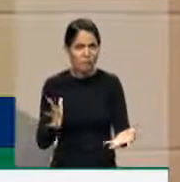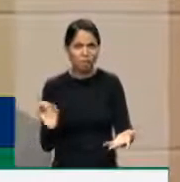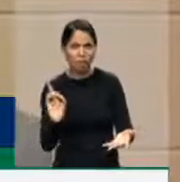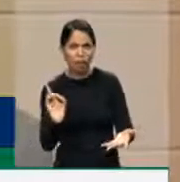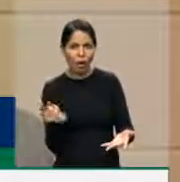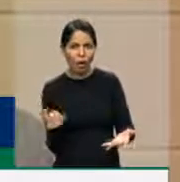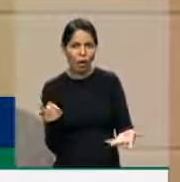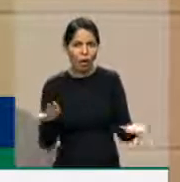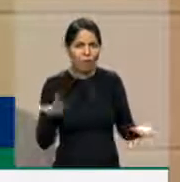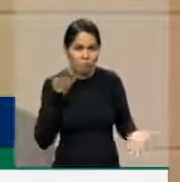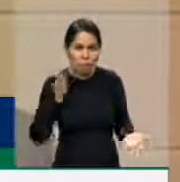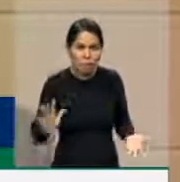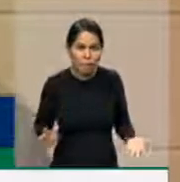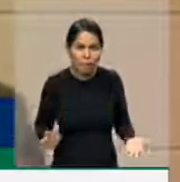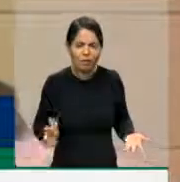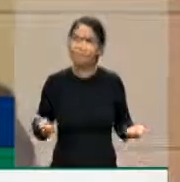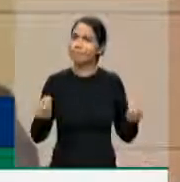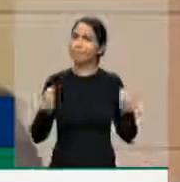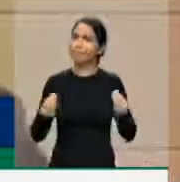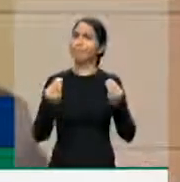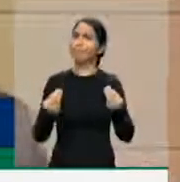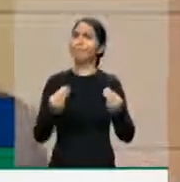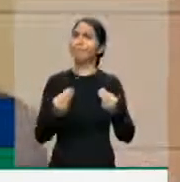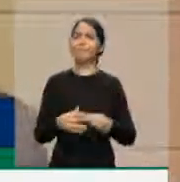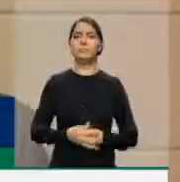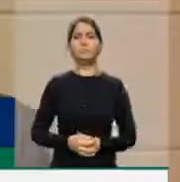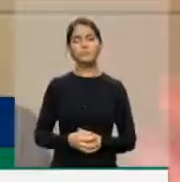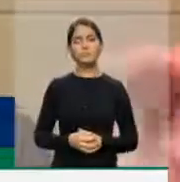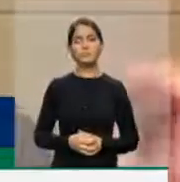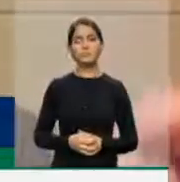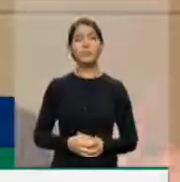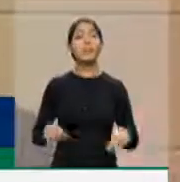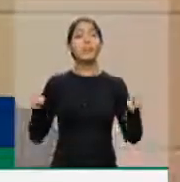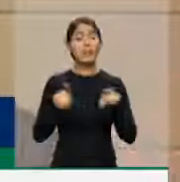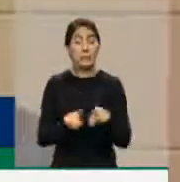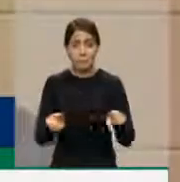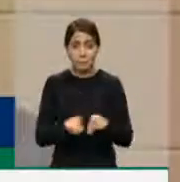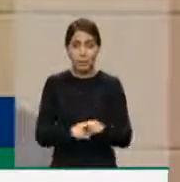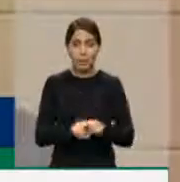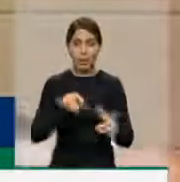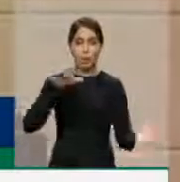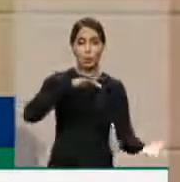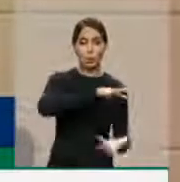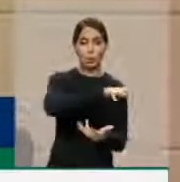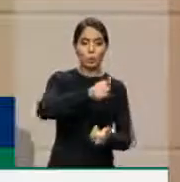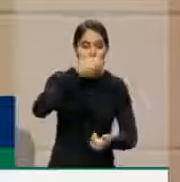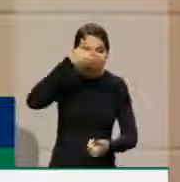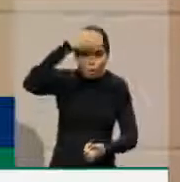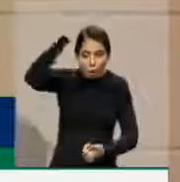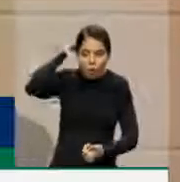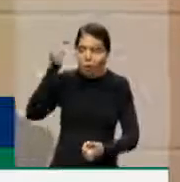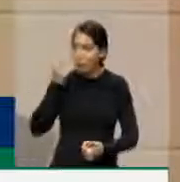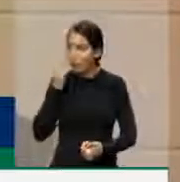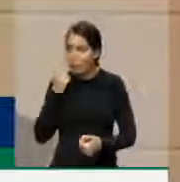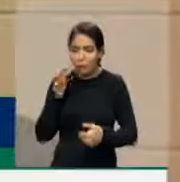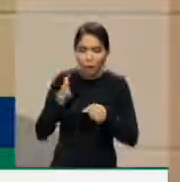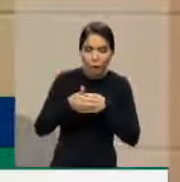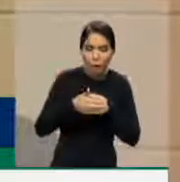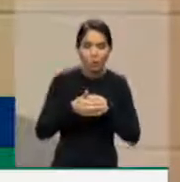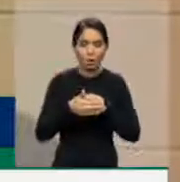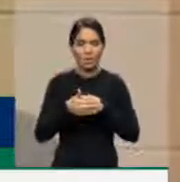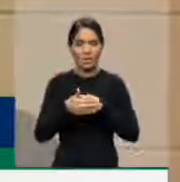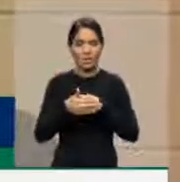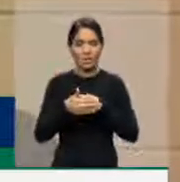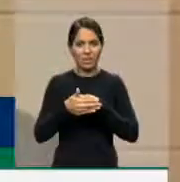dólar. E ainda escondeu do mundo que quer baixar para metade o valor da parcela. Nós da oposição, presidente,